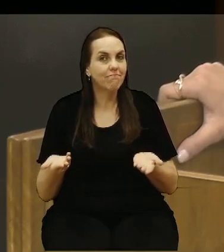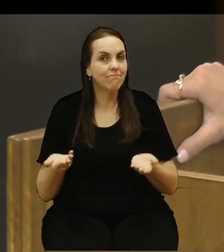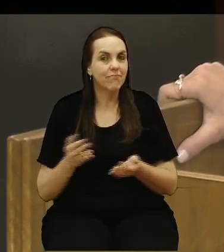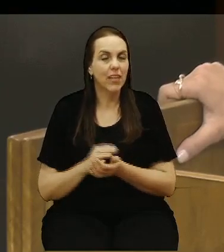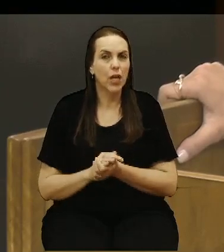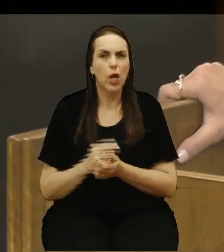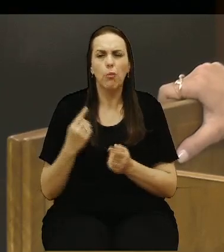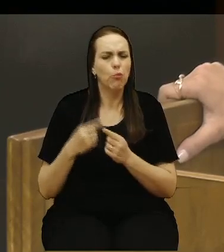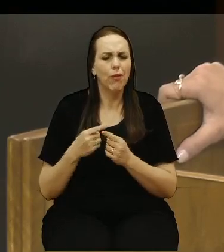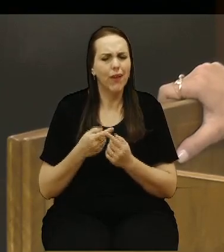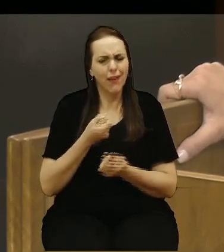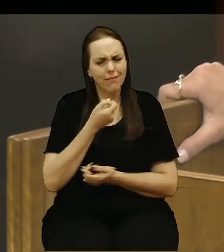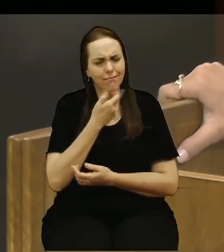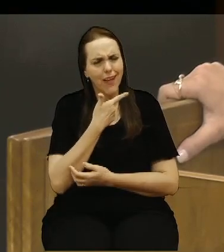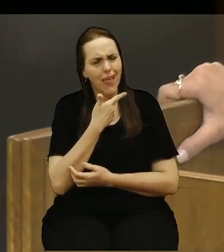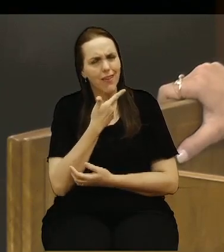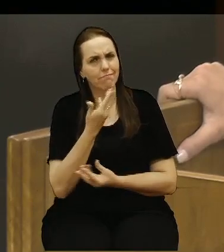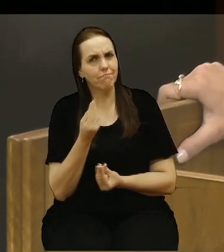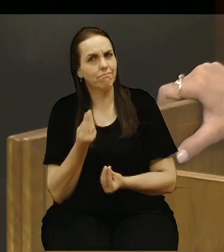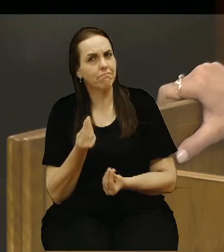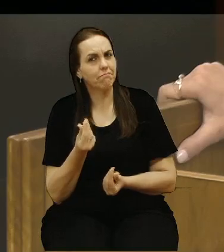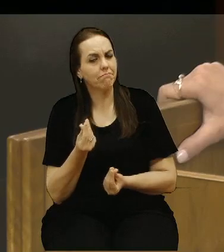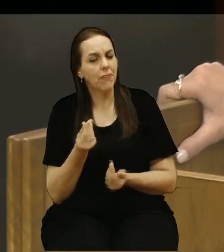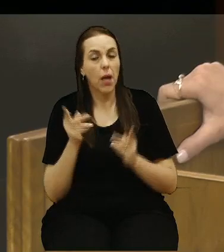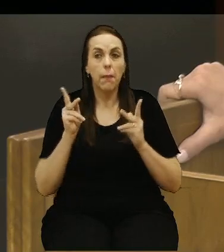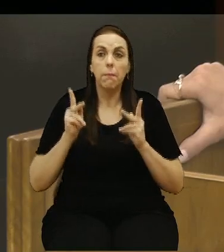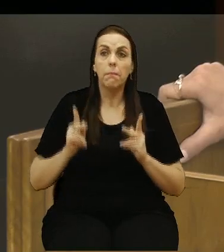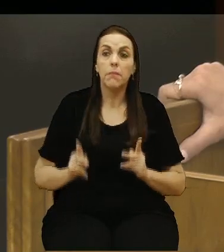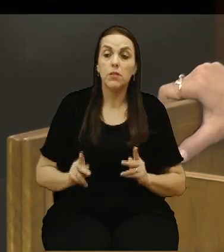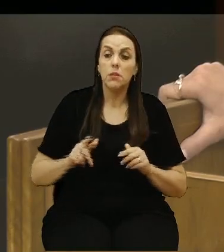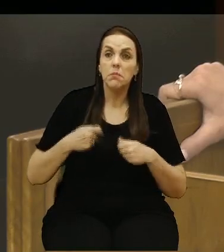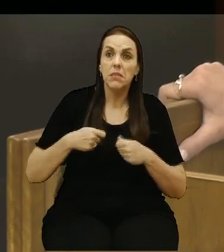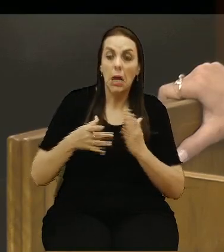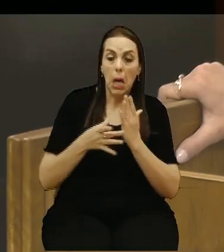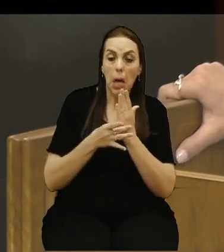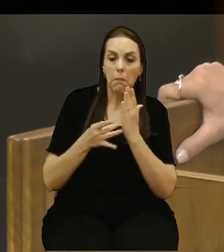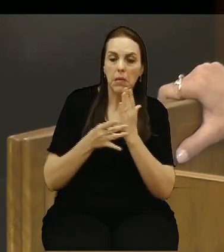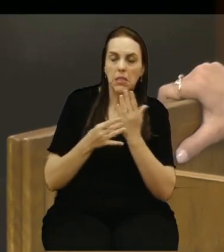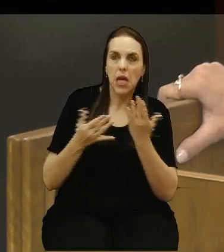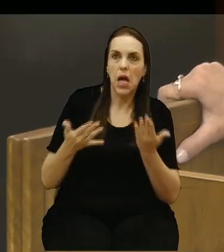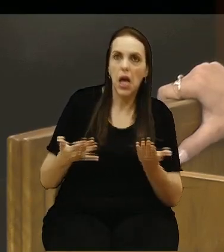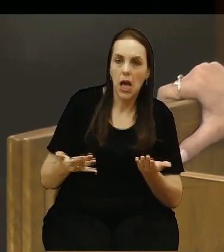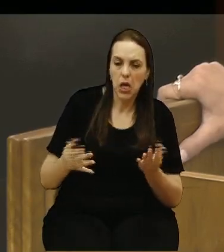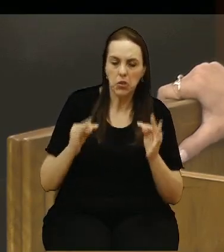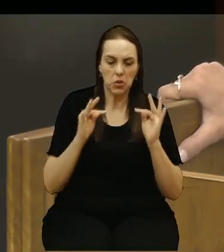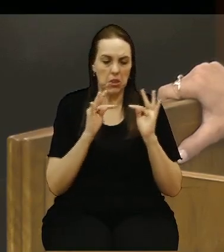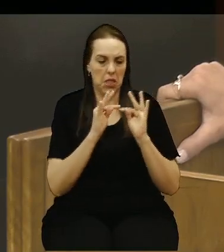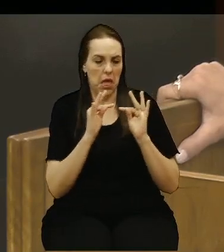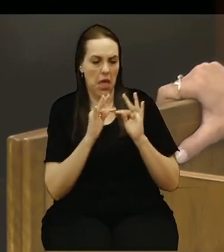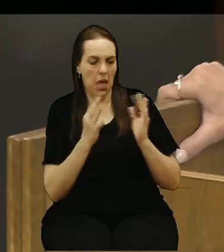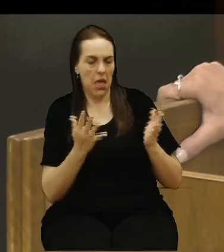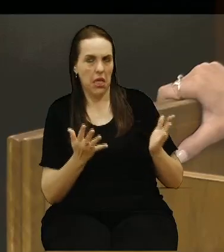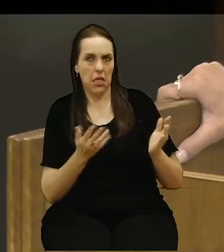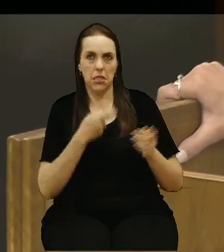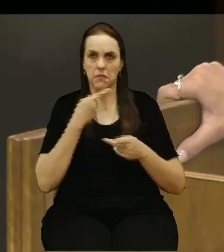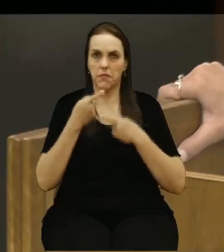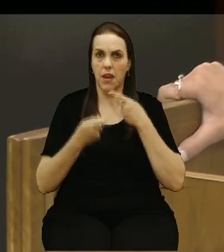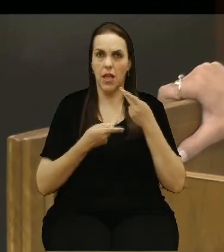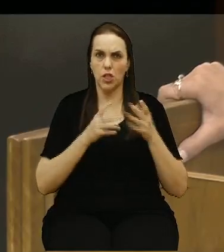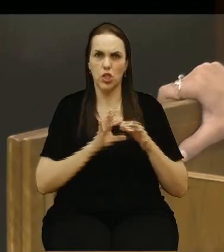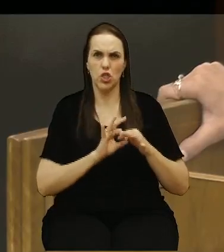Porque é engraçado que as pessoas tenham que ter habilidades e técnicas para falar,